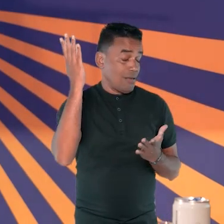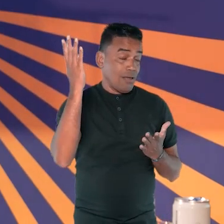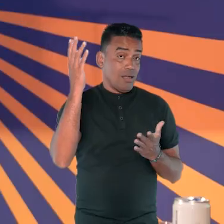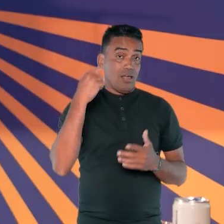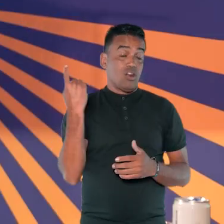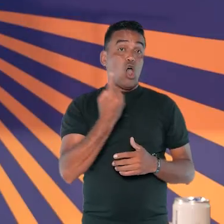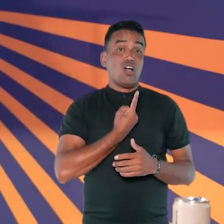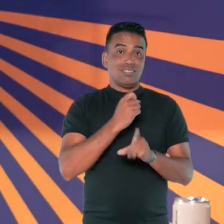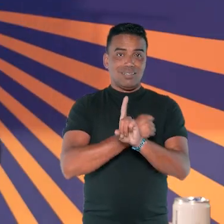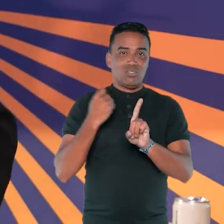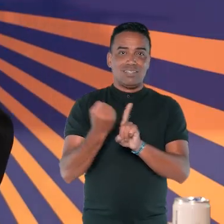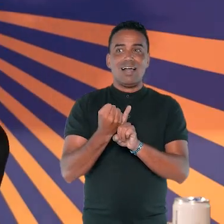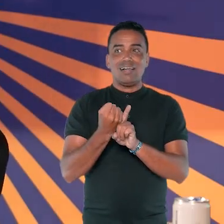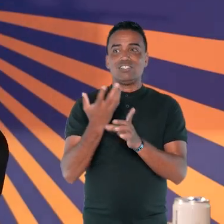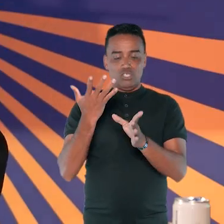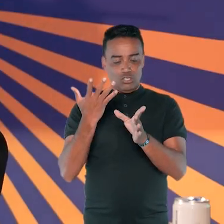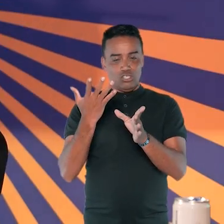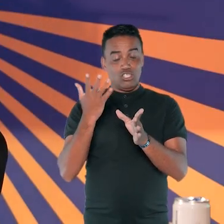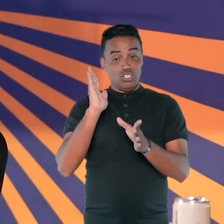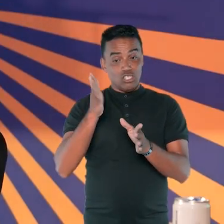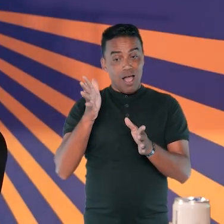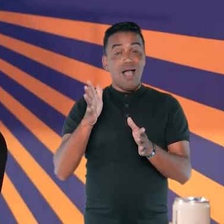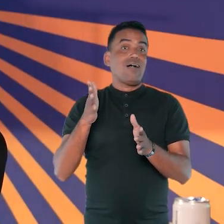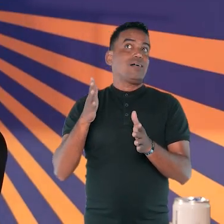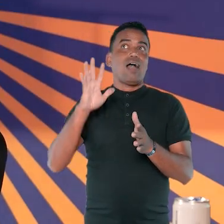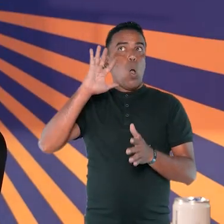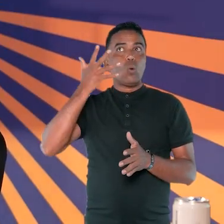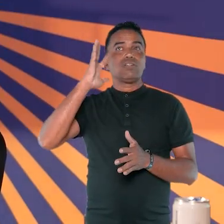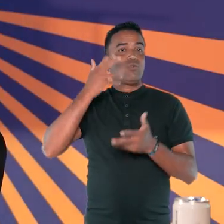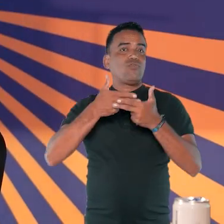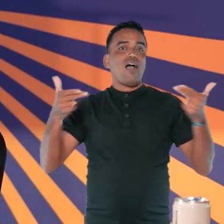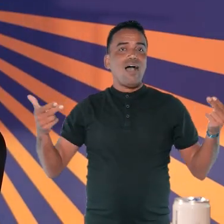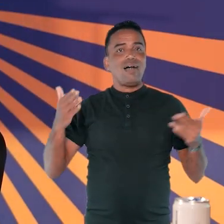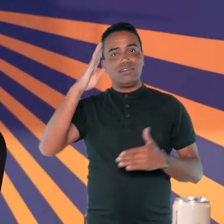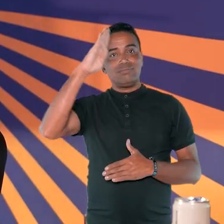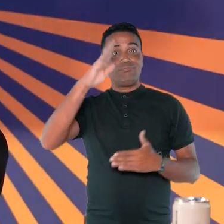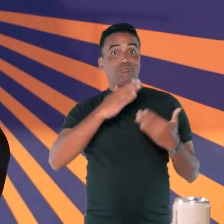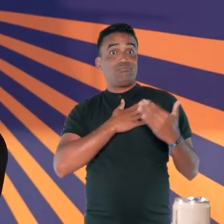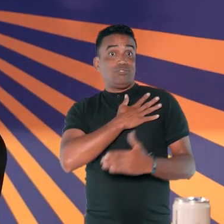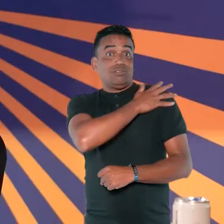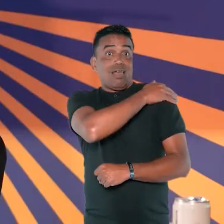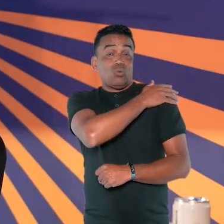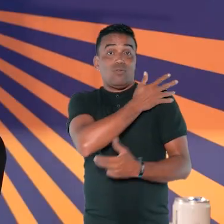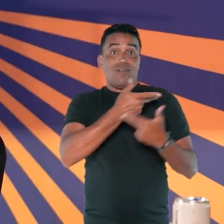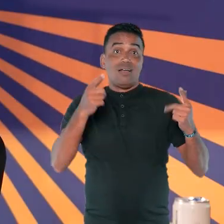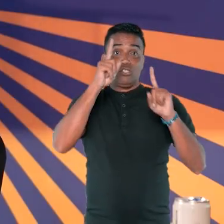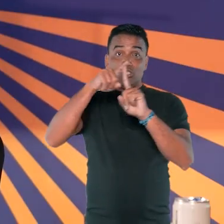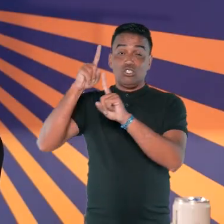nossa sociedade é uma sociedade que vive e já viveu muitas ditaduras. Hoje eu fico muito